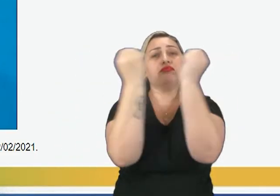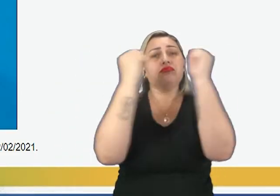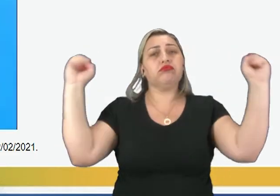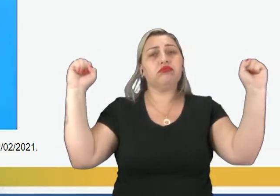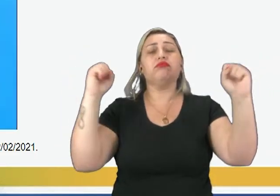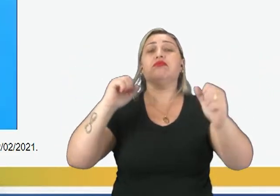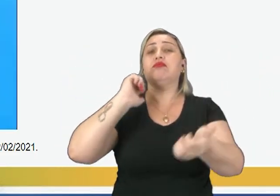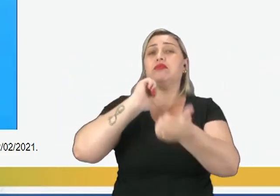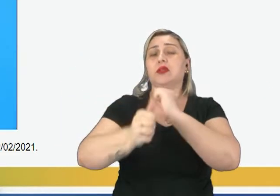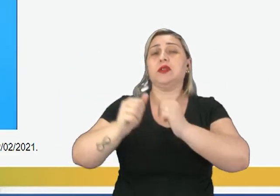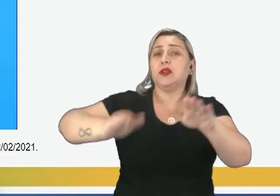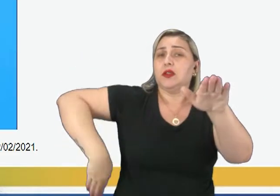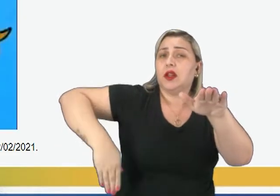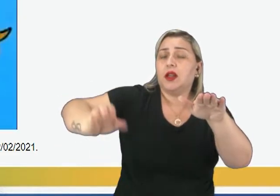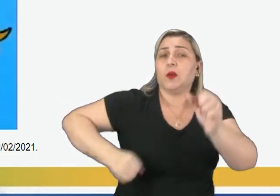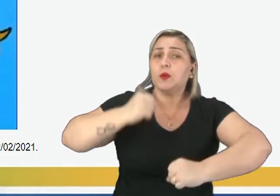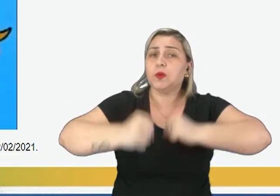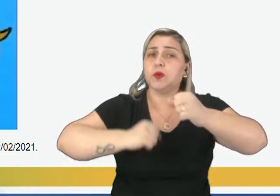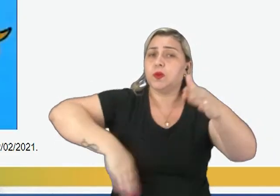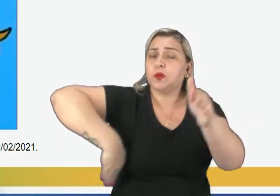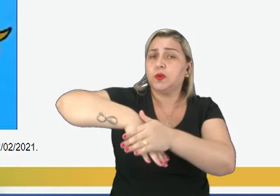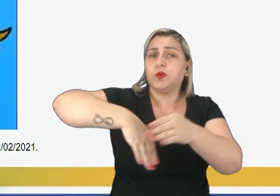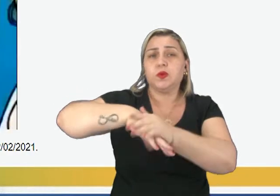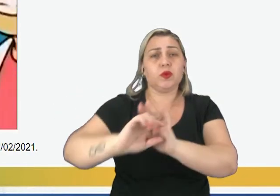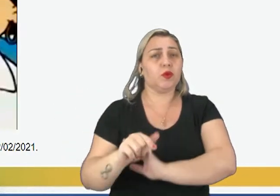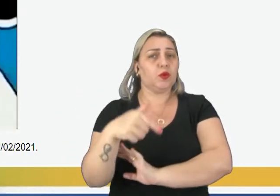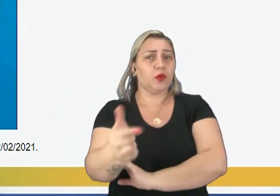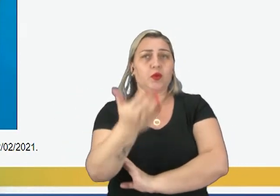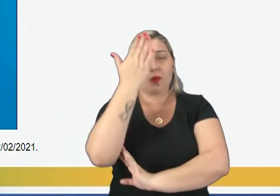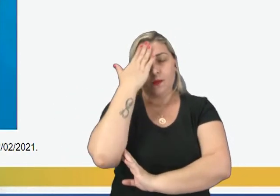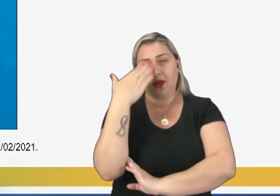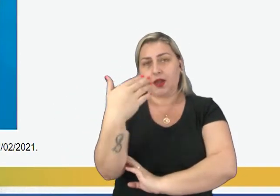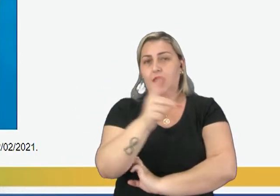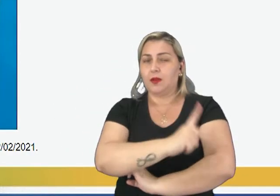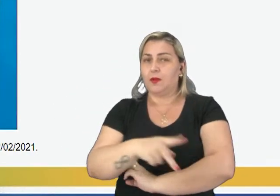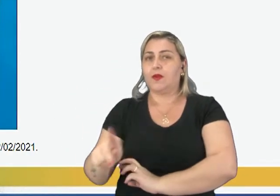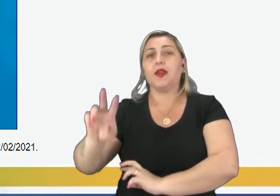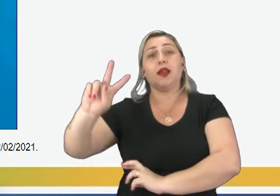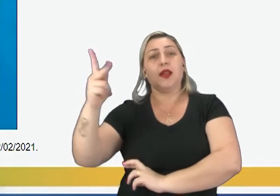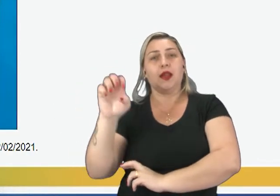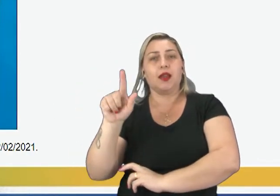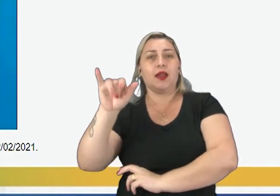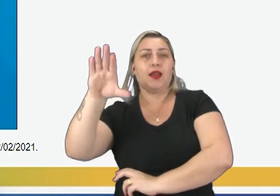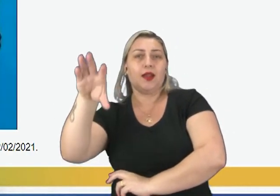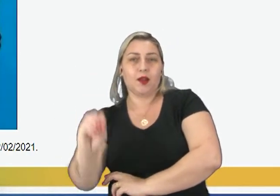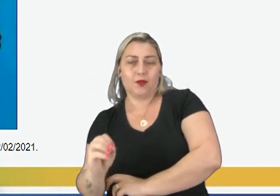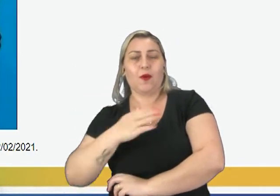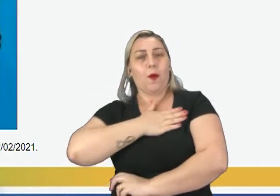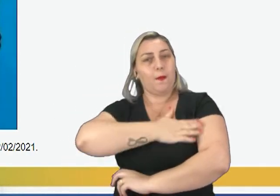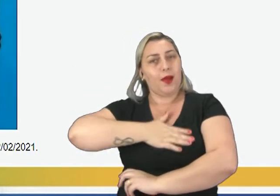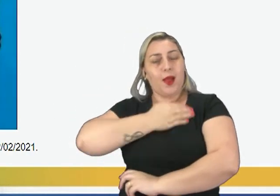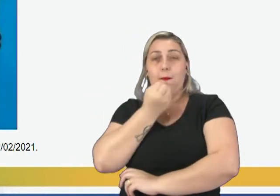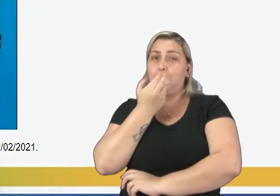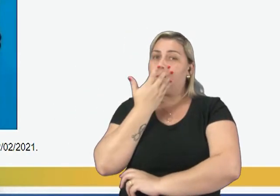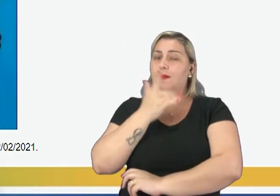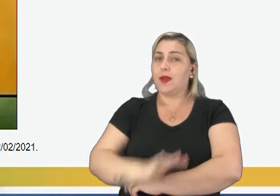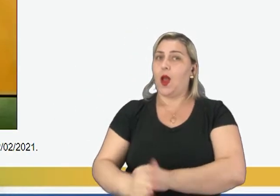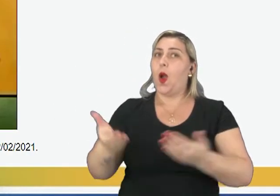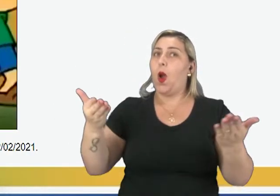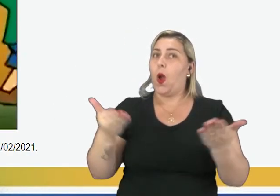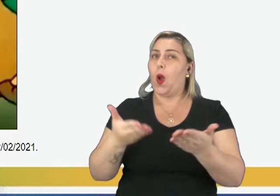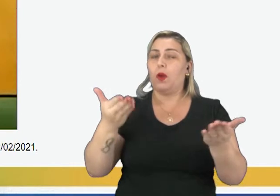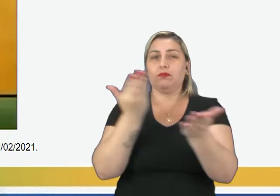algum esporte, como natação, corrida, futebol, etc. Obrigada, professor Hélio. prazer. Bem, crianças, por hoje é